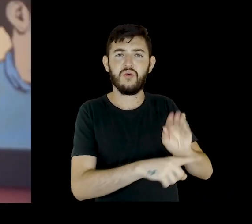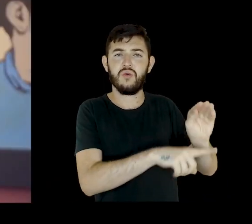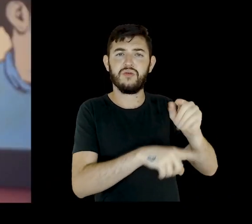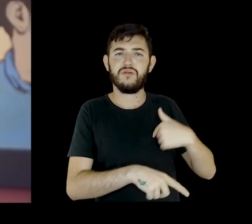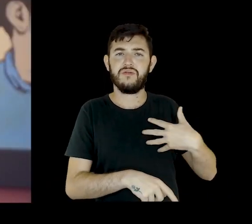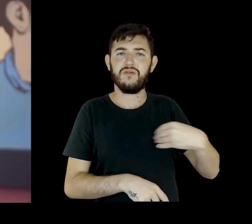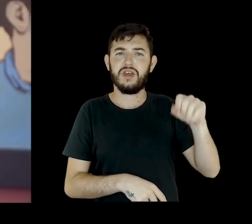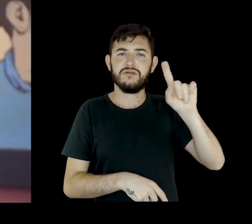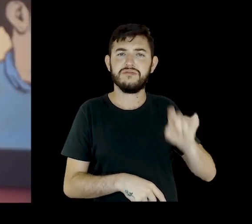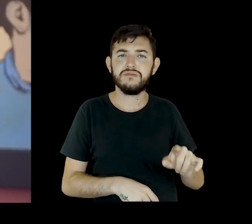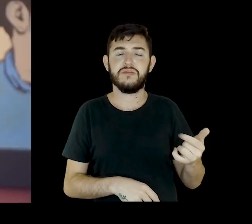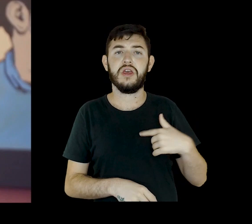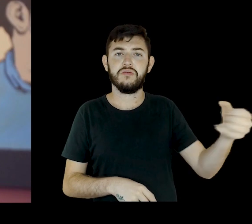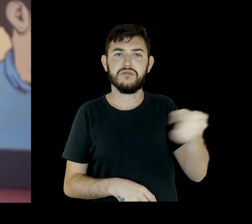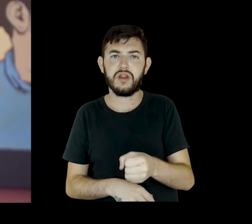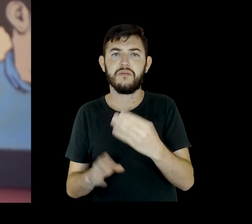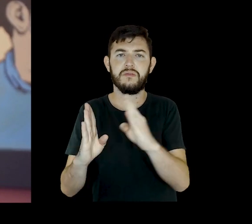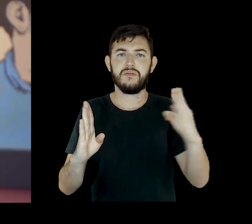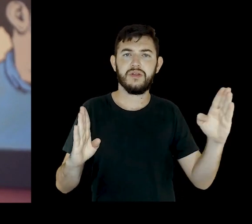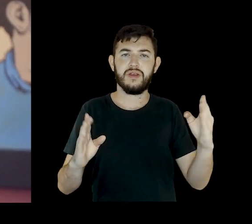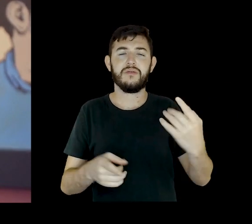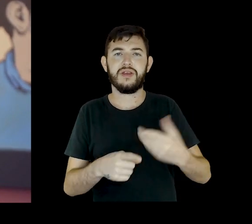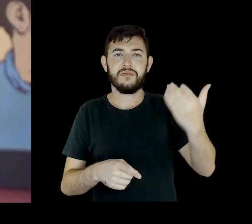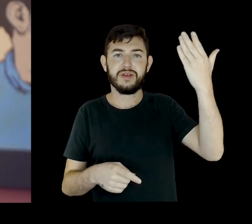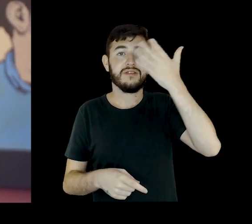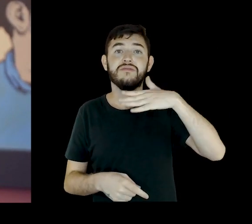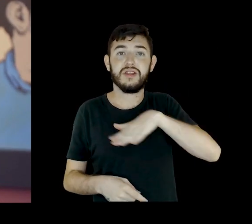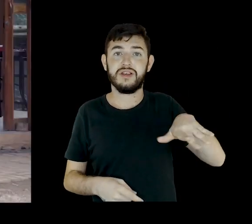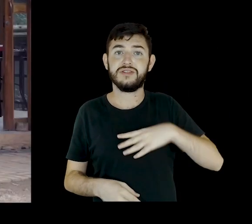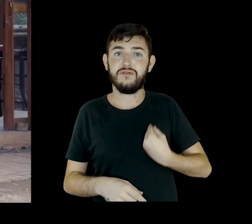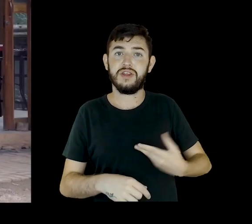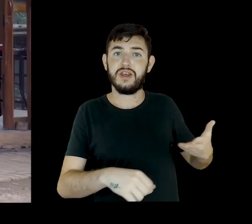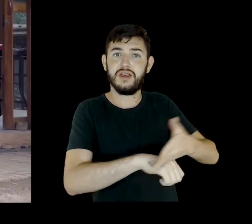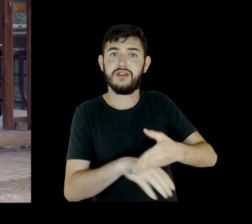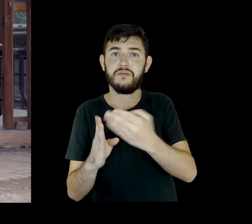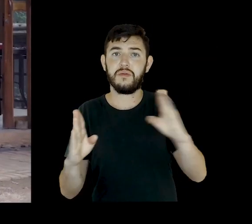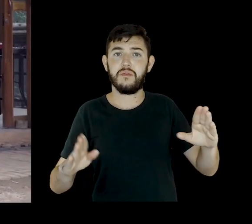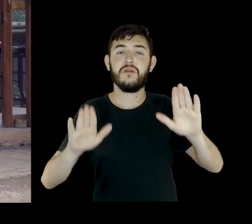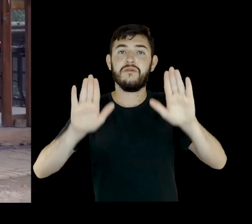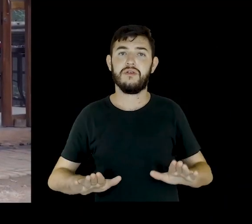Não, aqui era esse lugar, que foi o meu lugar também quando eu era criança, né?